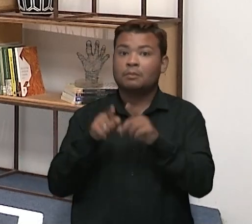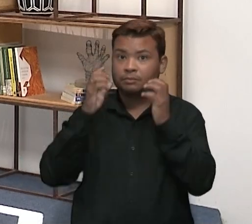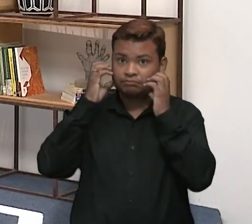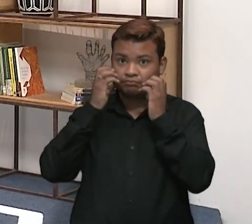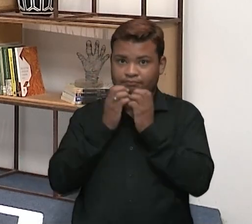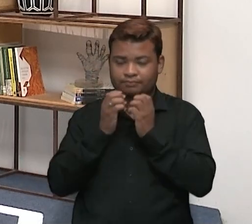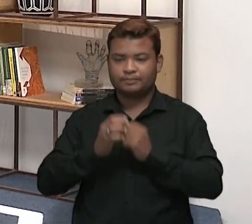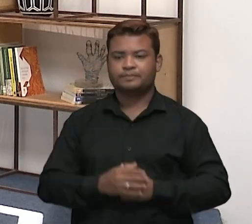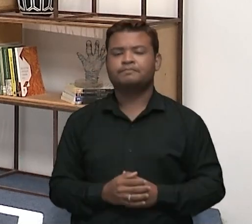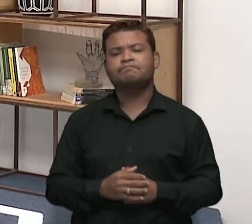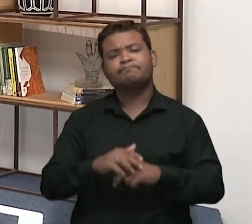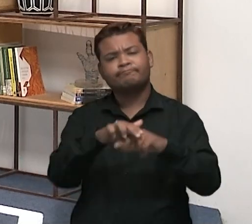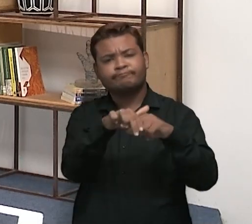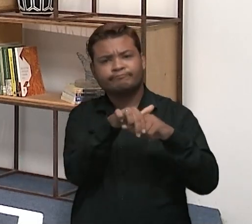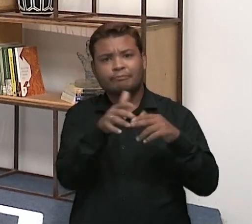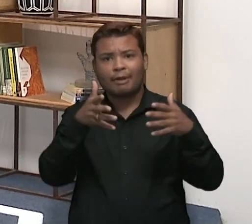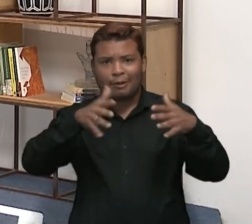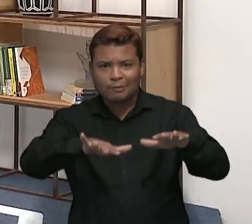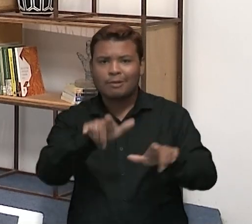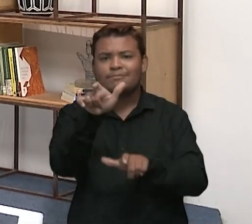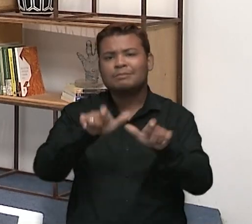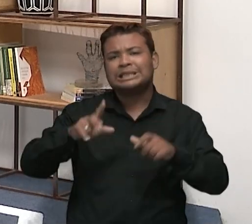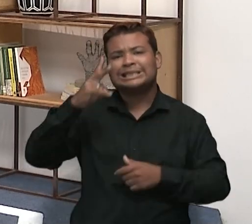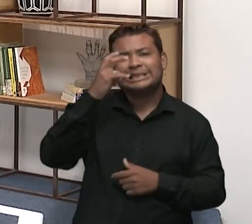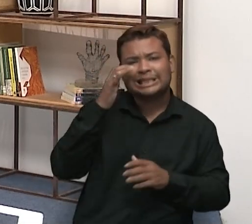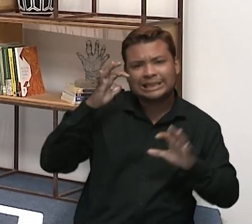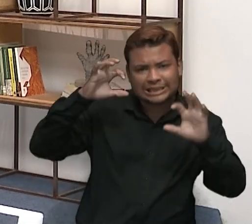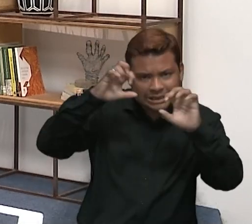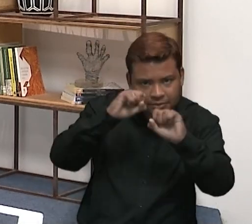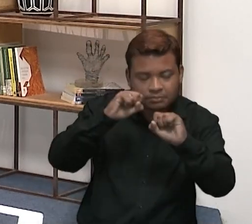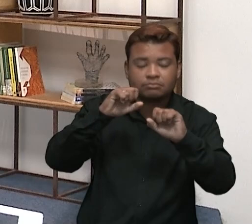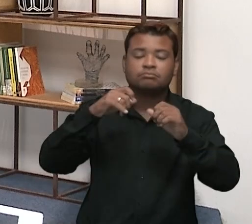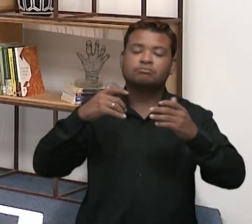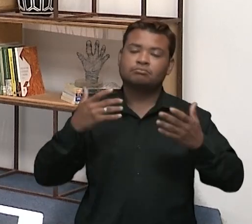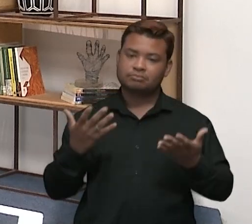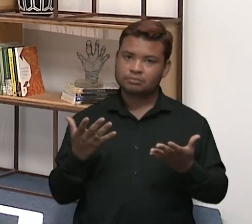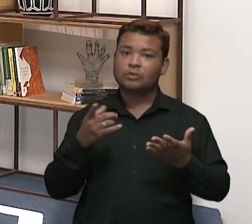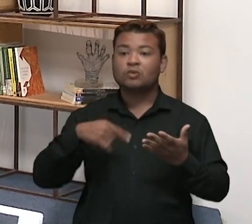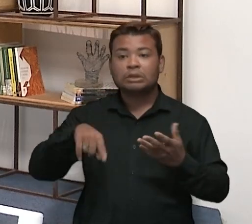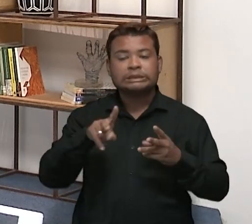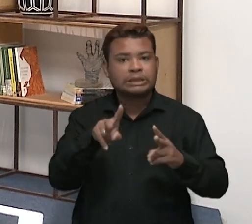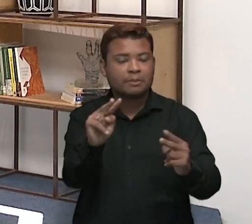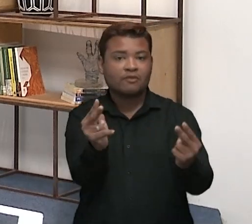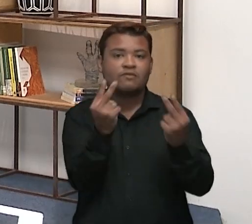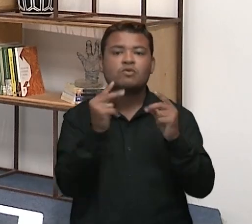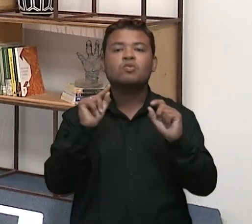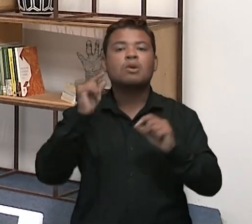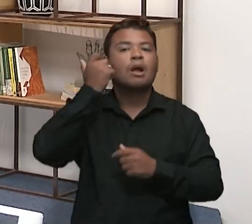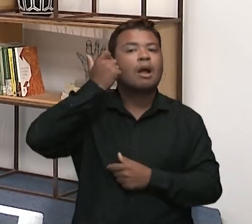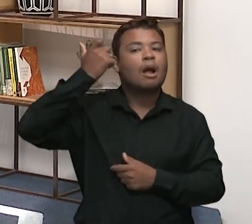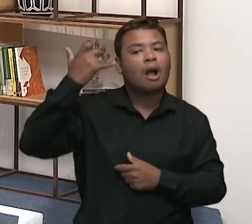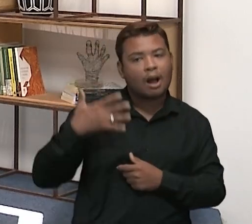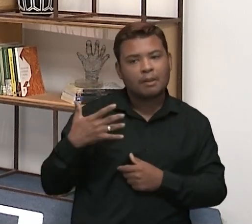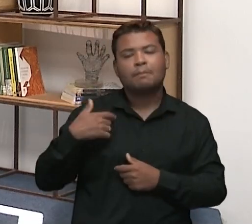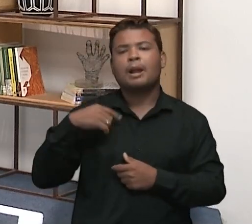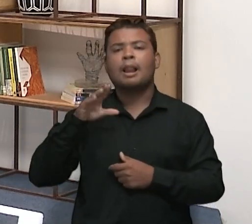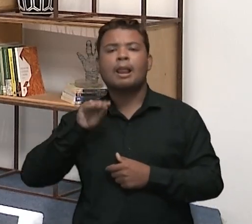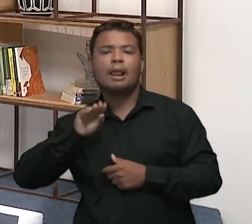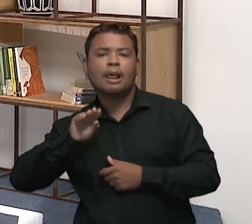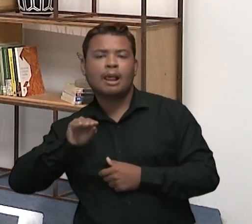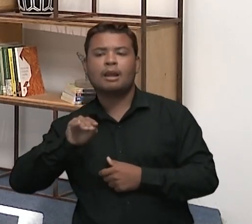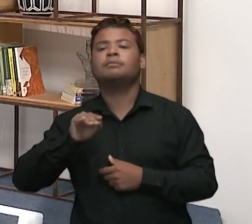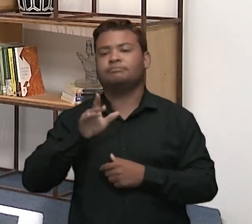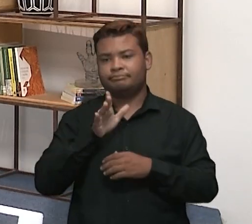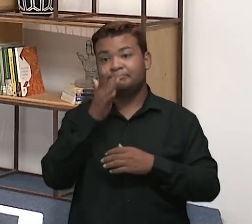barba. Por questão de inclusão para o nosso público cego e de baixa visão, vocês sempre têm acesso à autodescrição de todas as pessoas